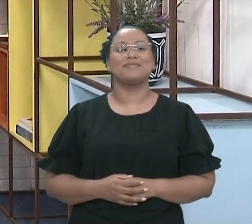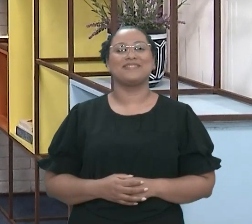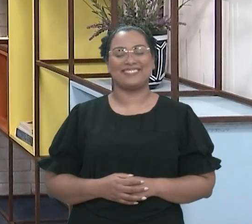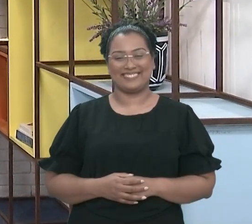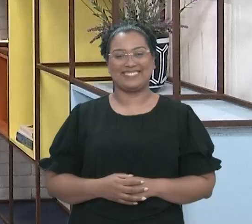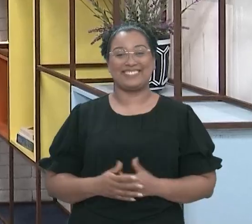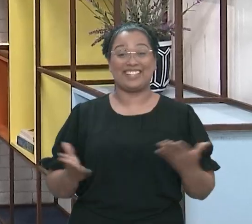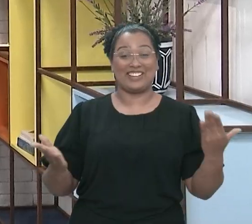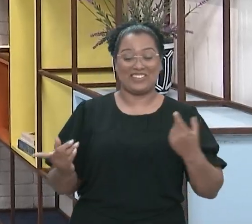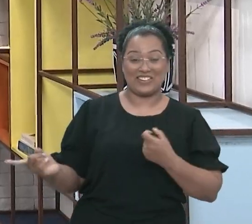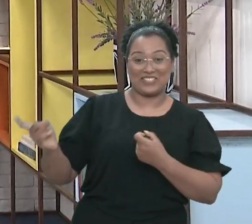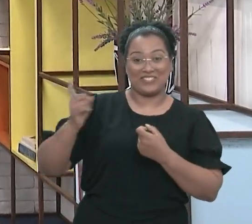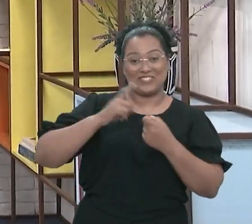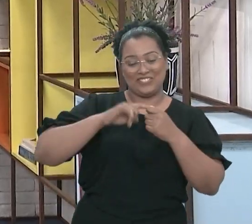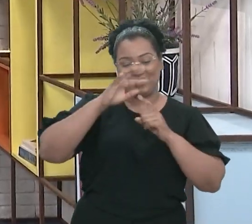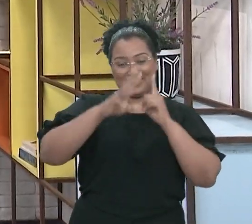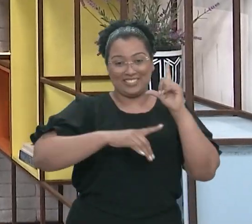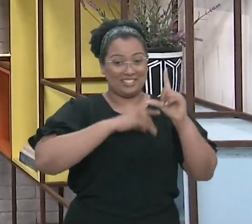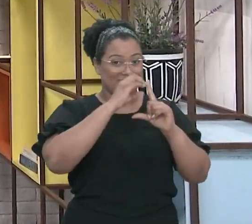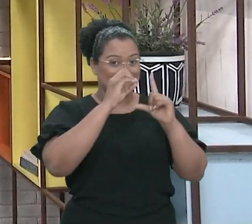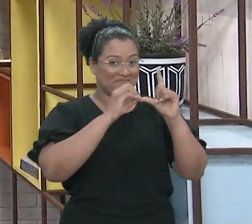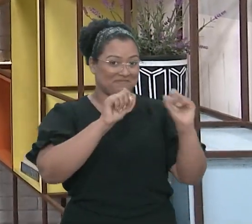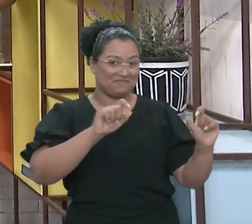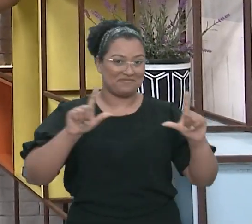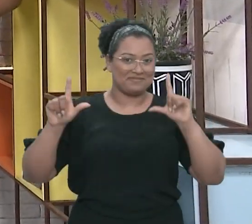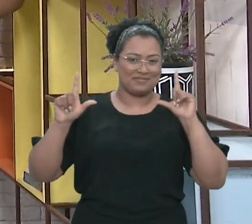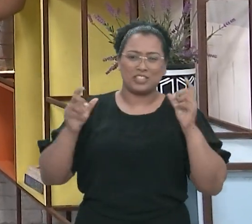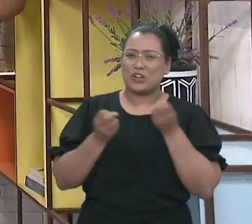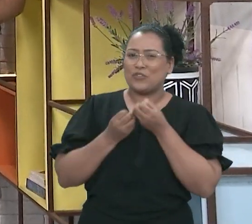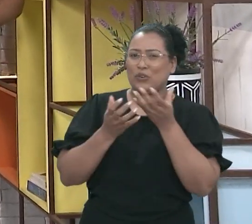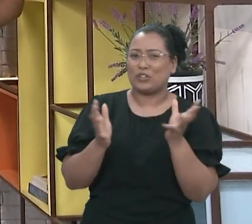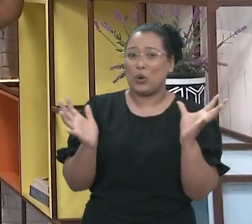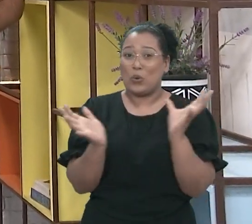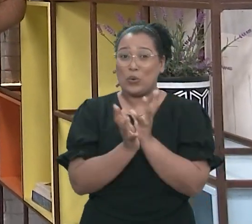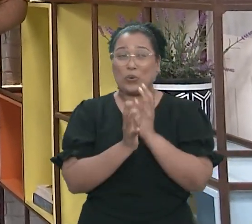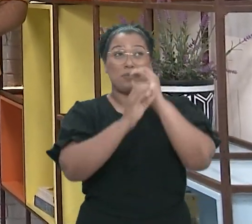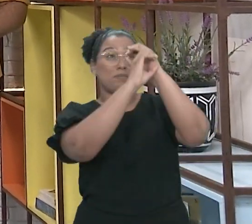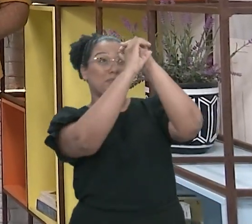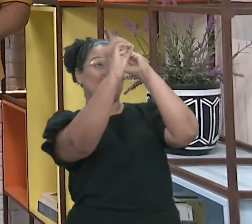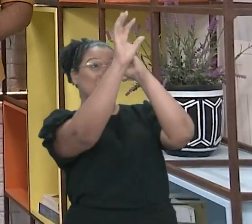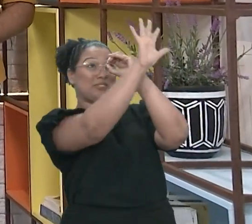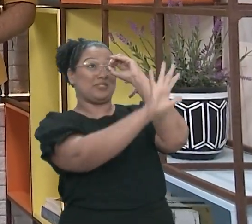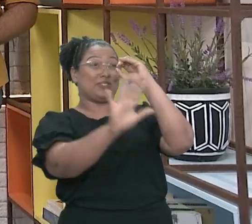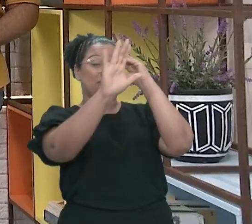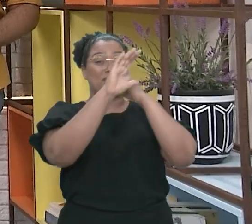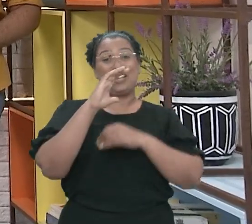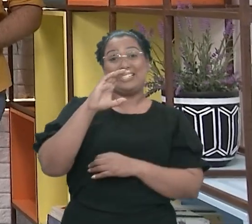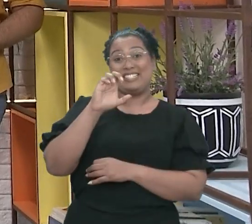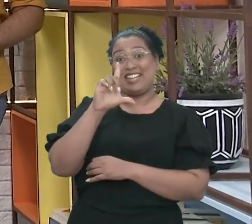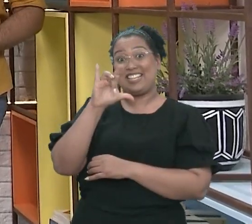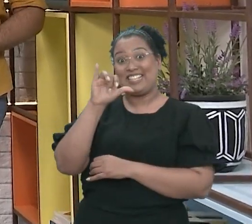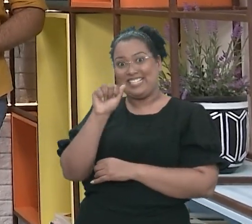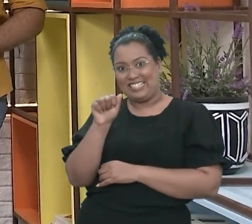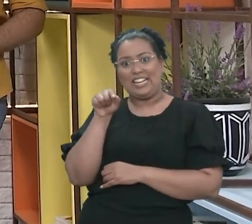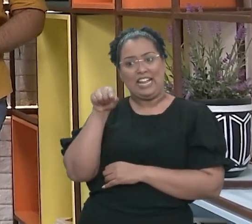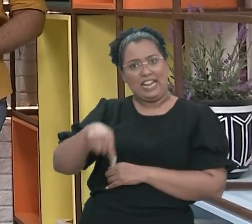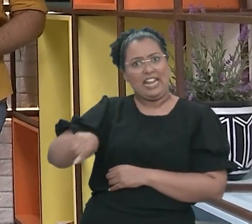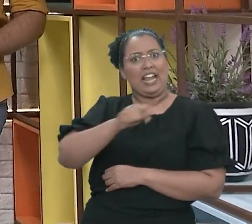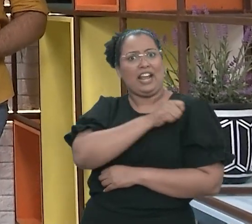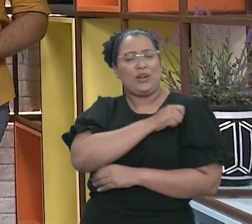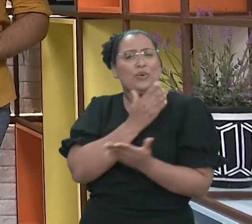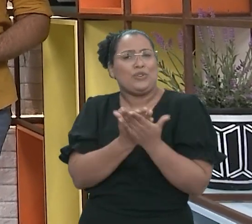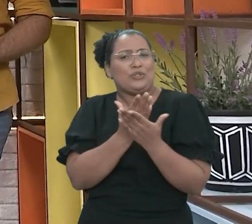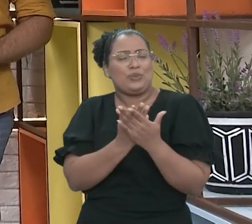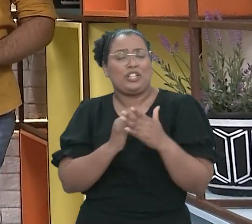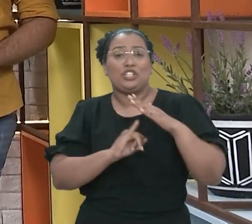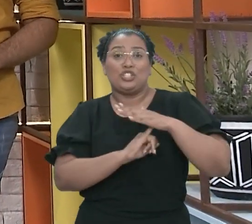Muito bem, já estamos de volta com o Mundo UFG e agora eu te conto que o Clube de Astronomia Cecília Payne, uma iniciativa dos estudantes do Instituto